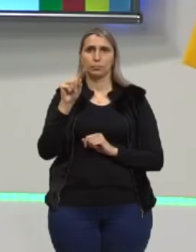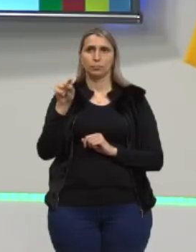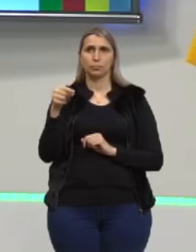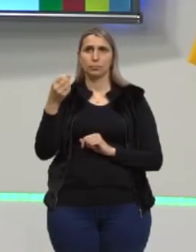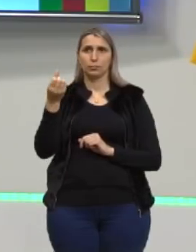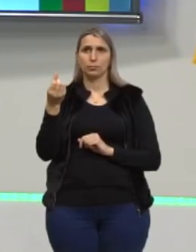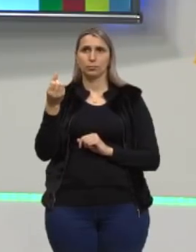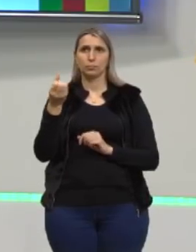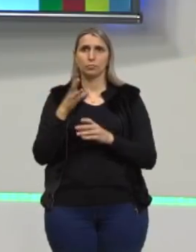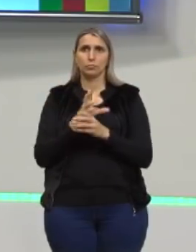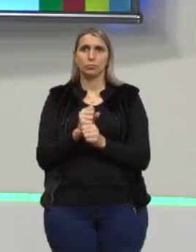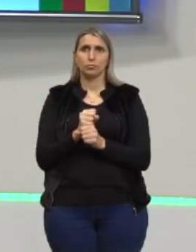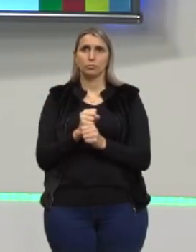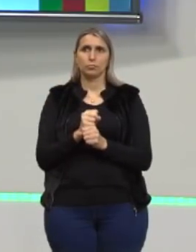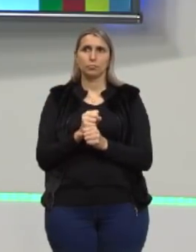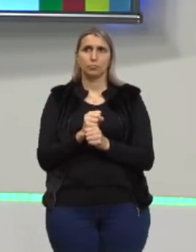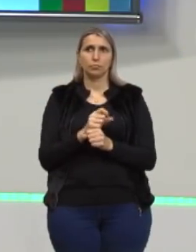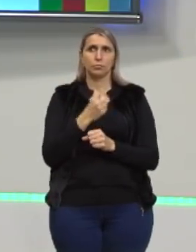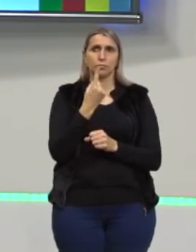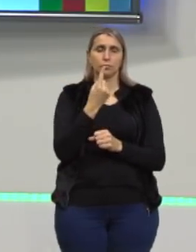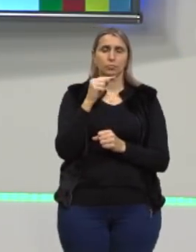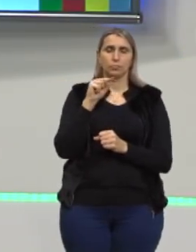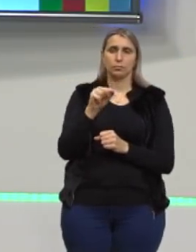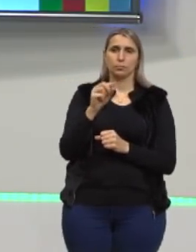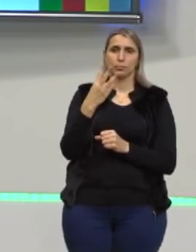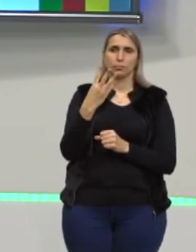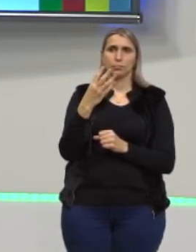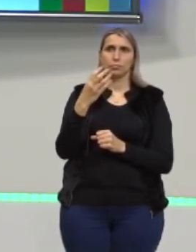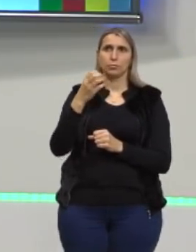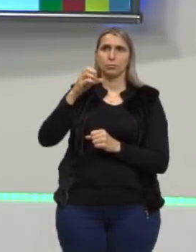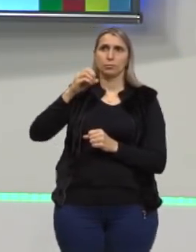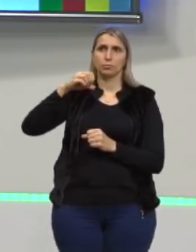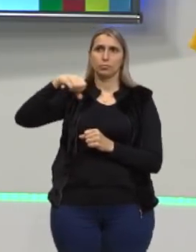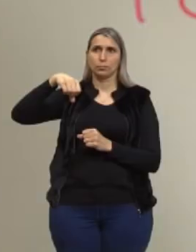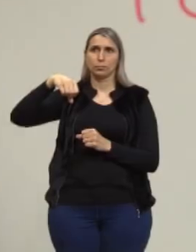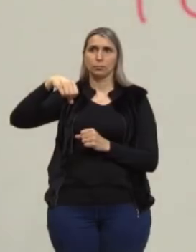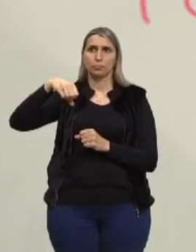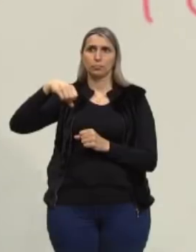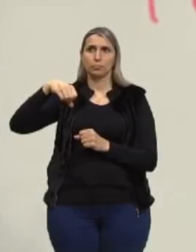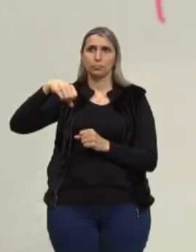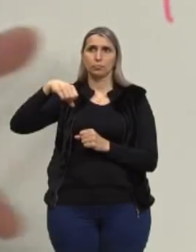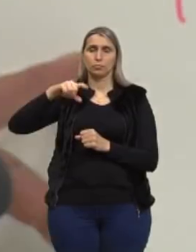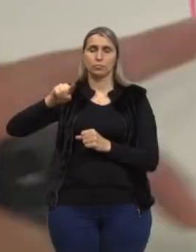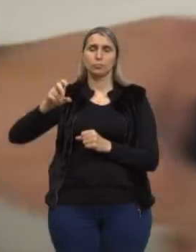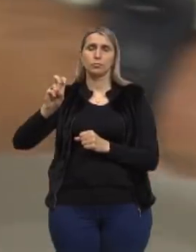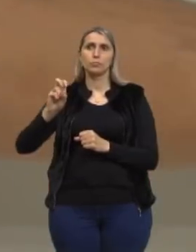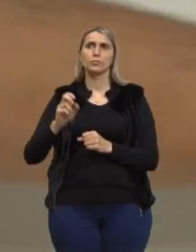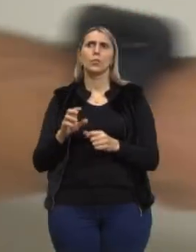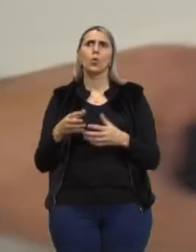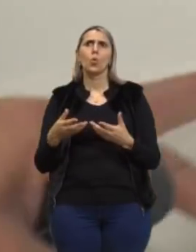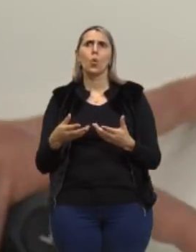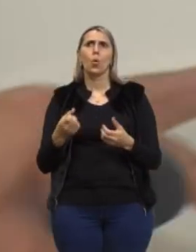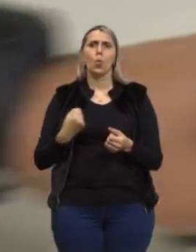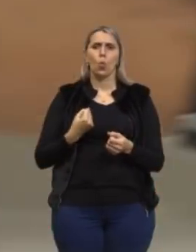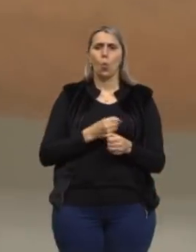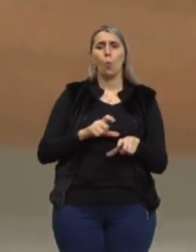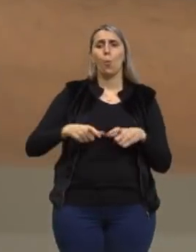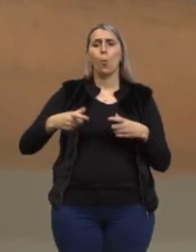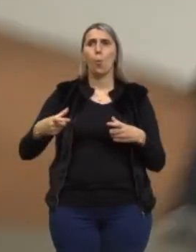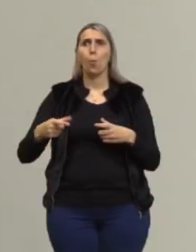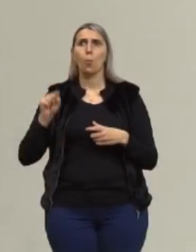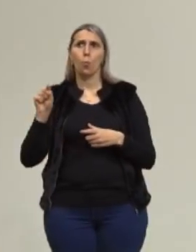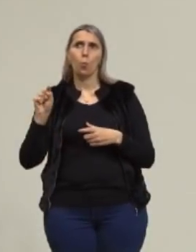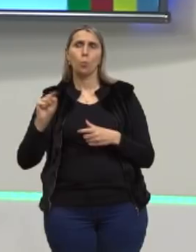57,6 mais 1409 olha só e o meu resultado qual dos dois números é o maior